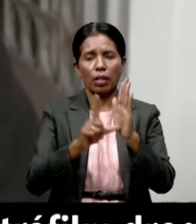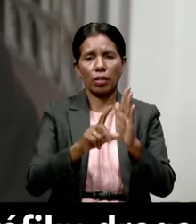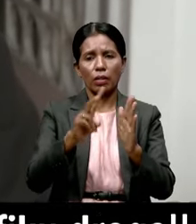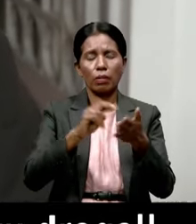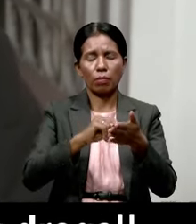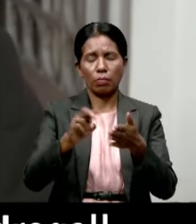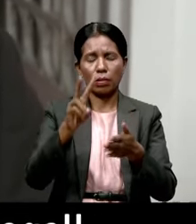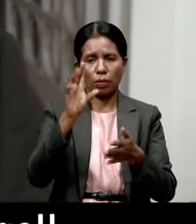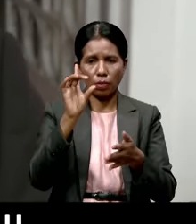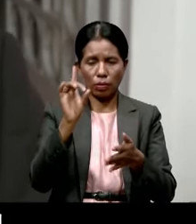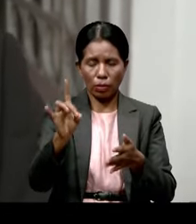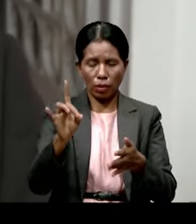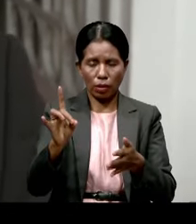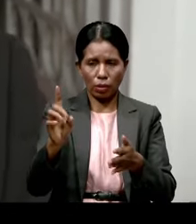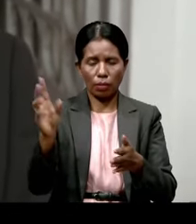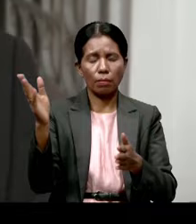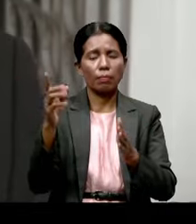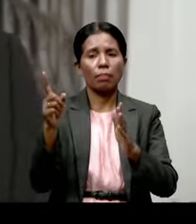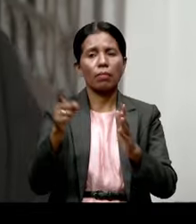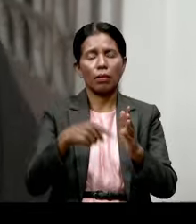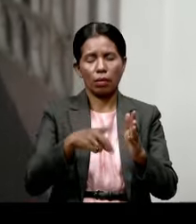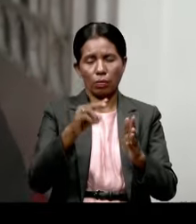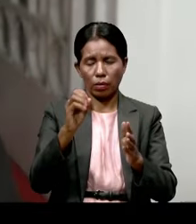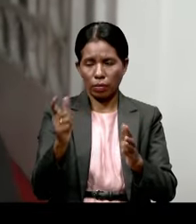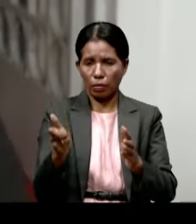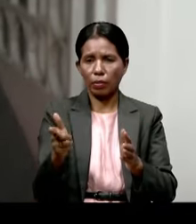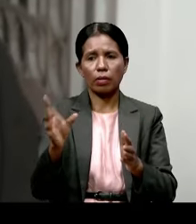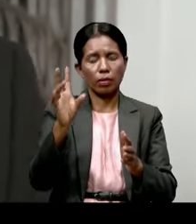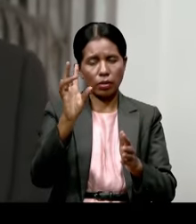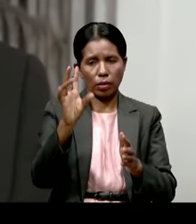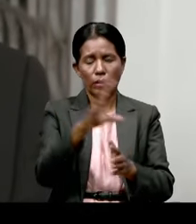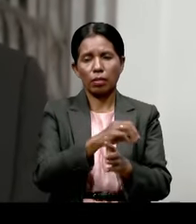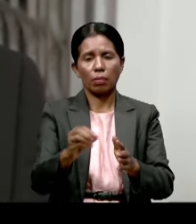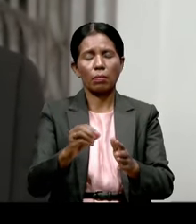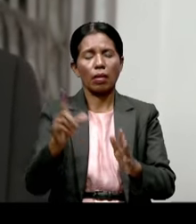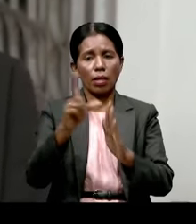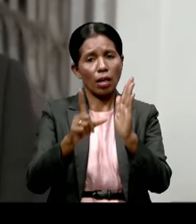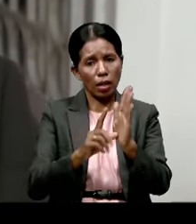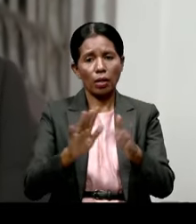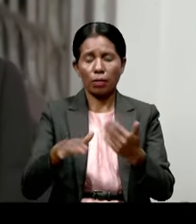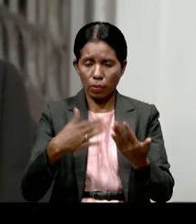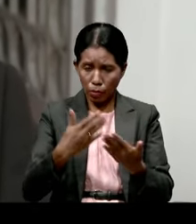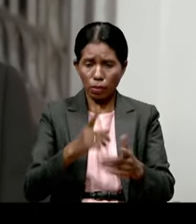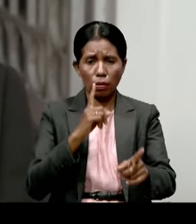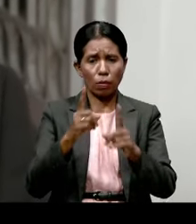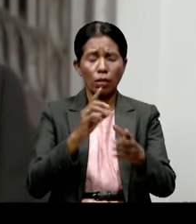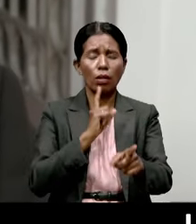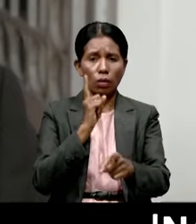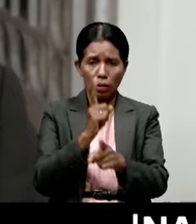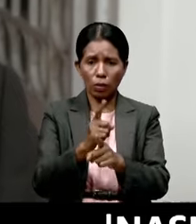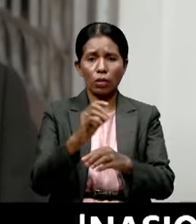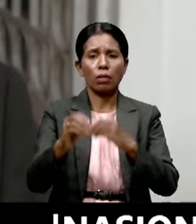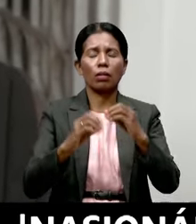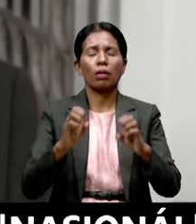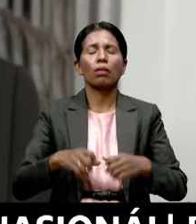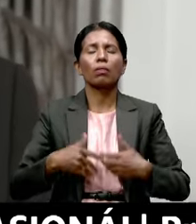com a expropriação da propriedade na raça. Lei sirene, que lhe é claro, com a insama que